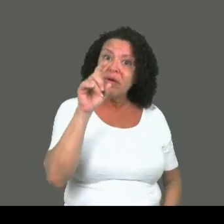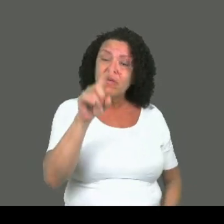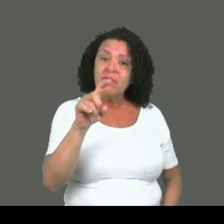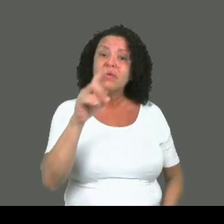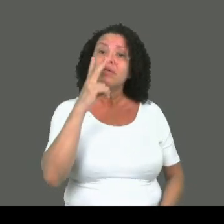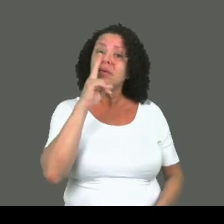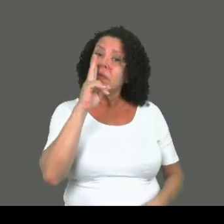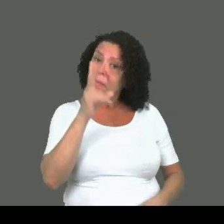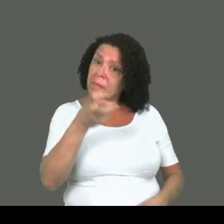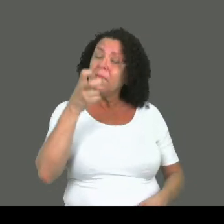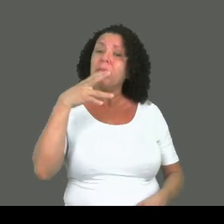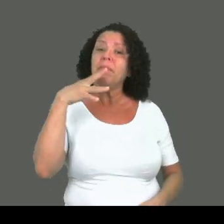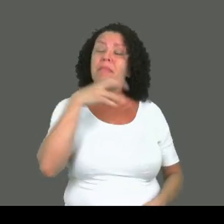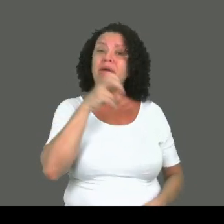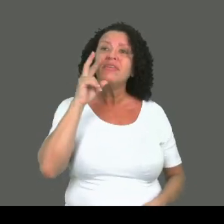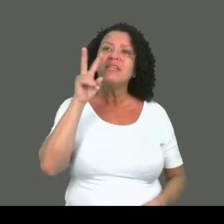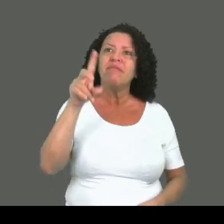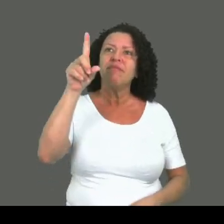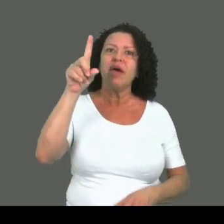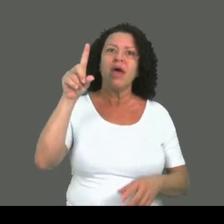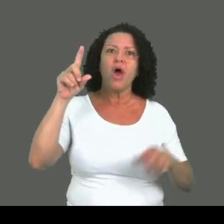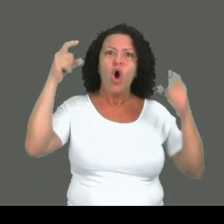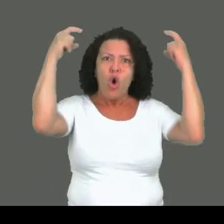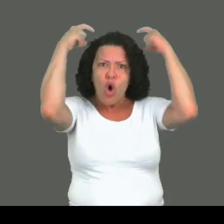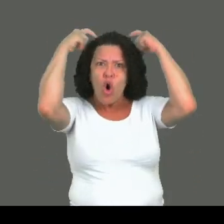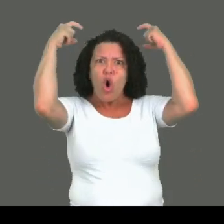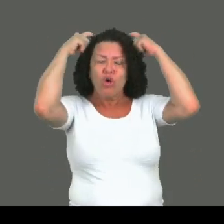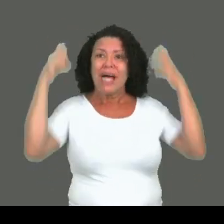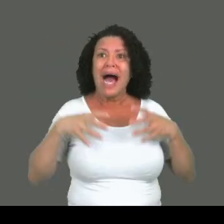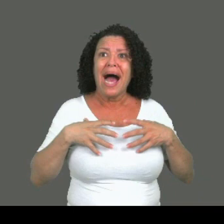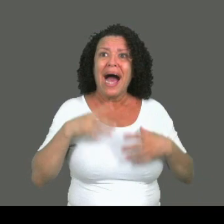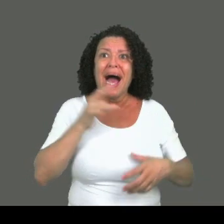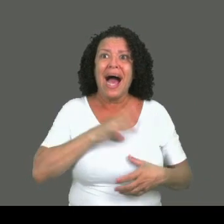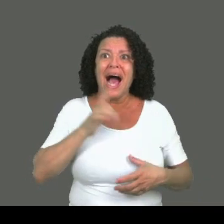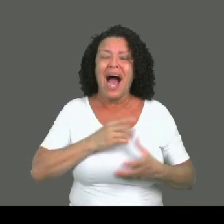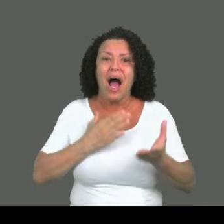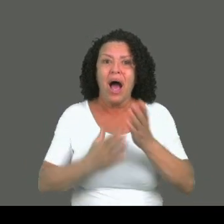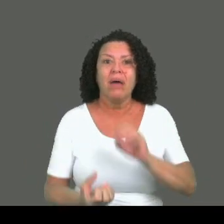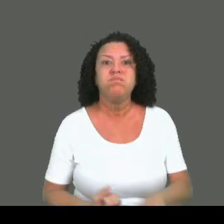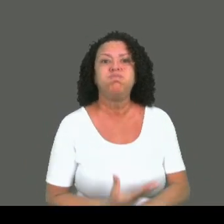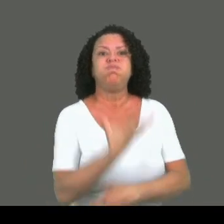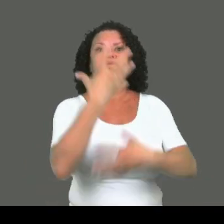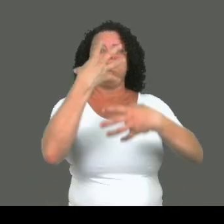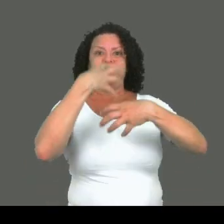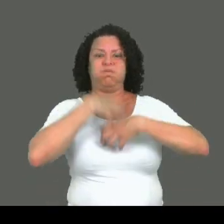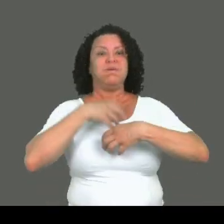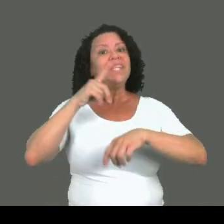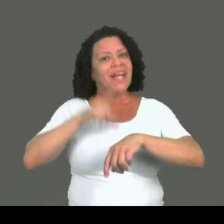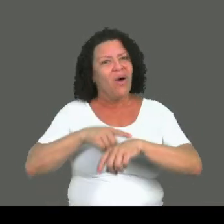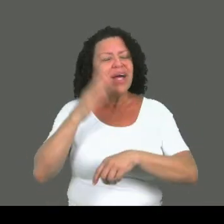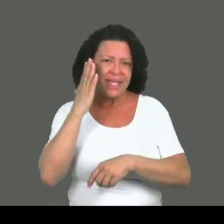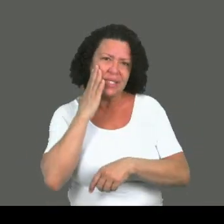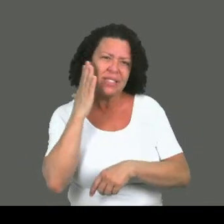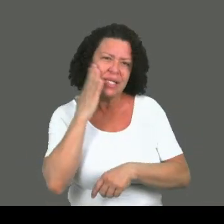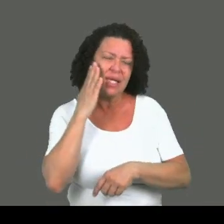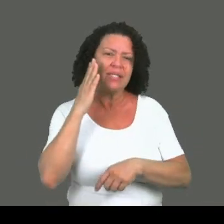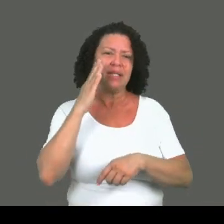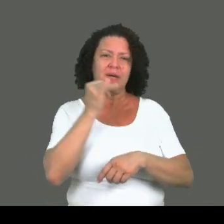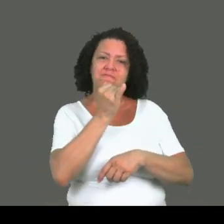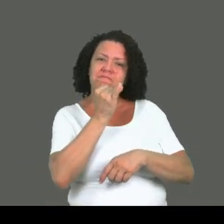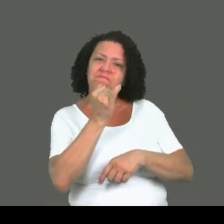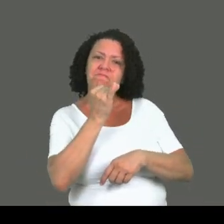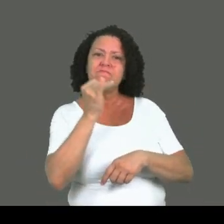avista um urso. Aí você desencadeia uma reação de medo, tá? É o momento